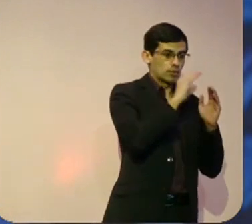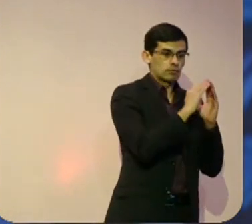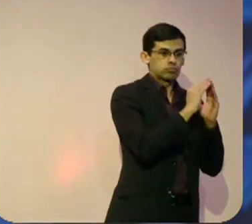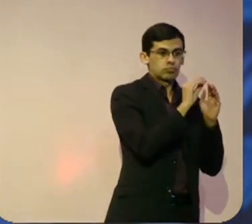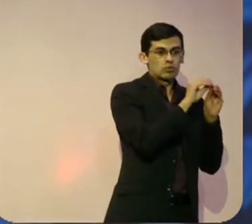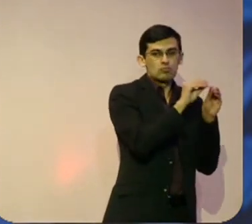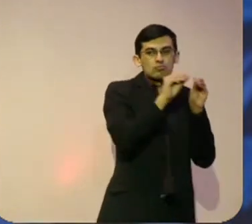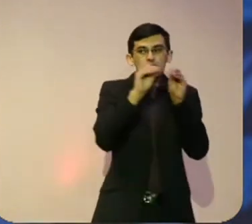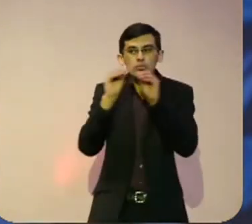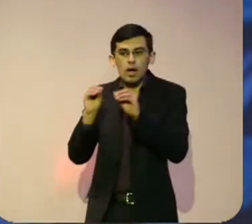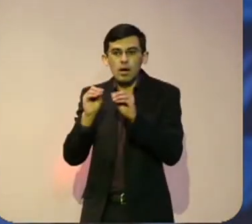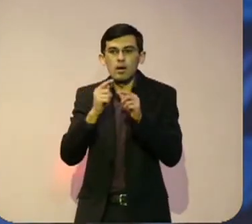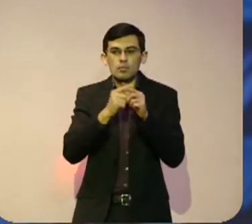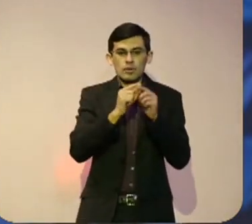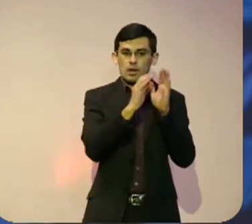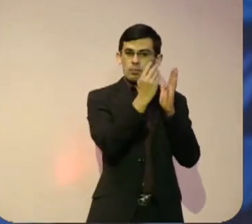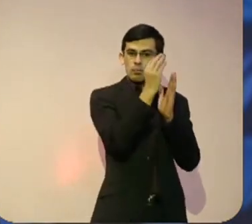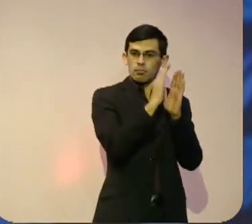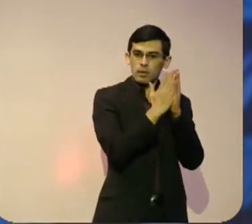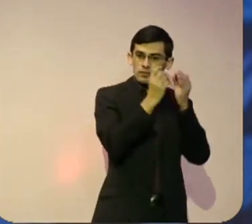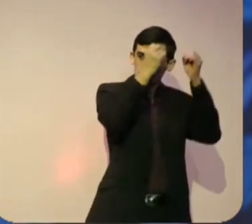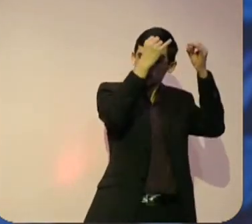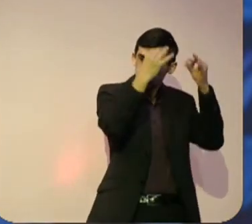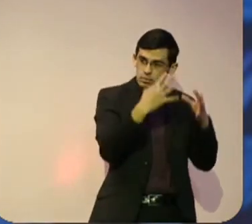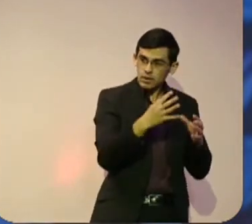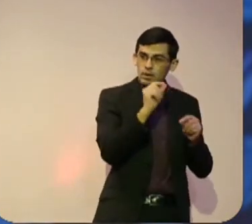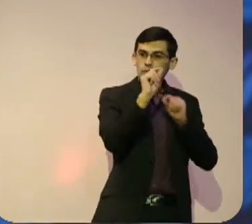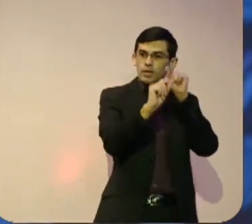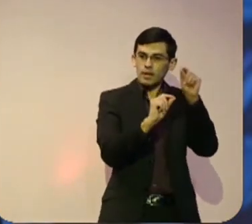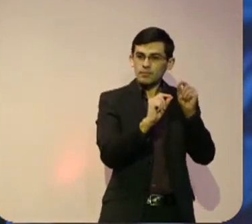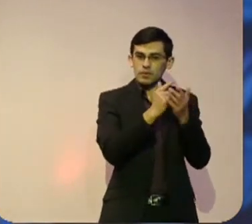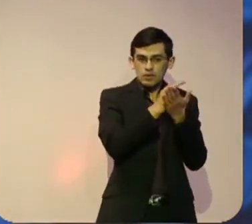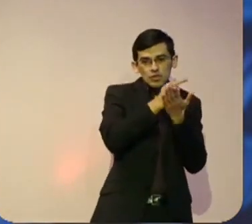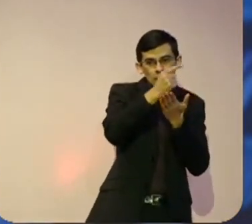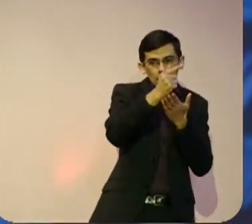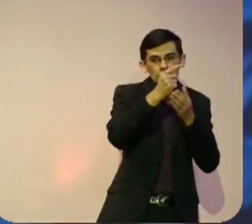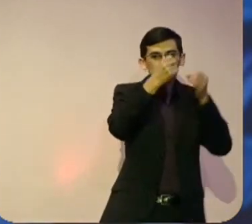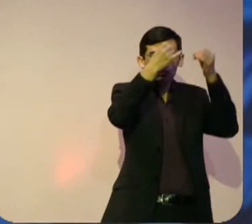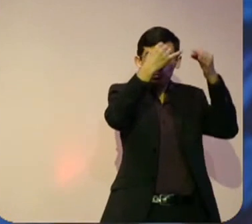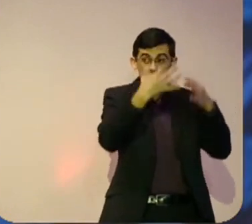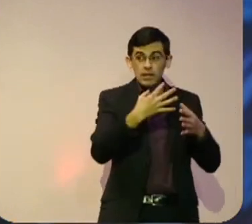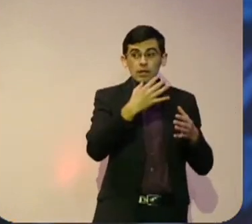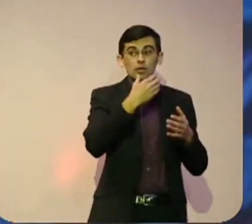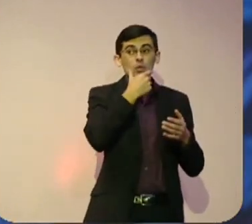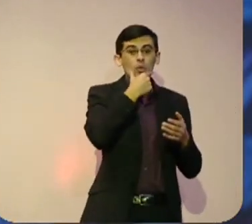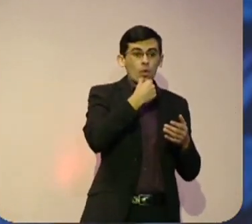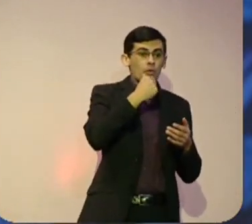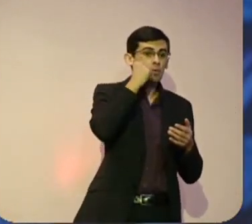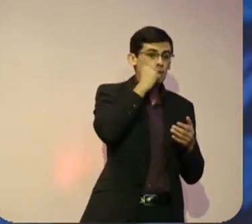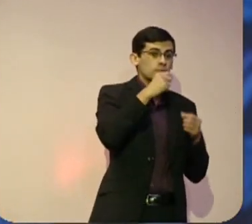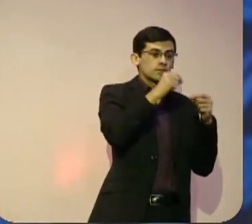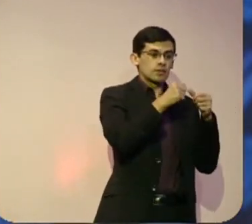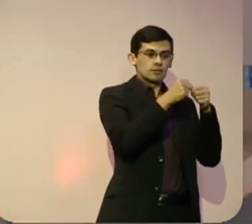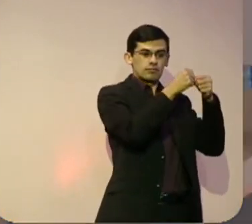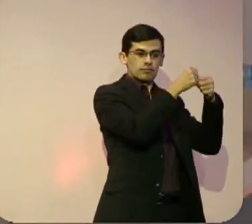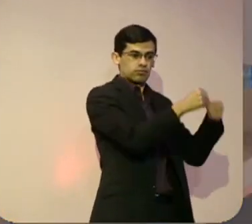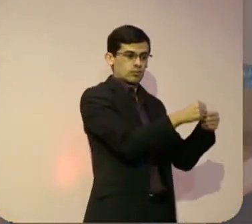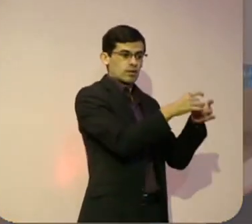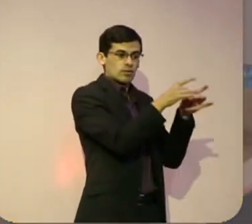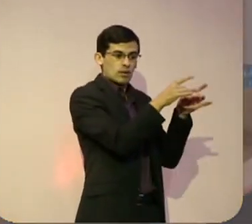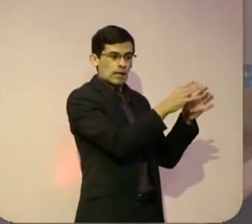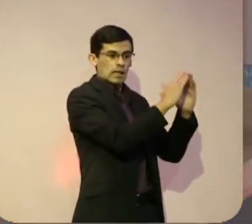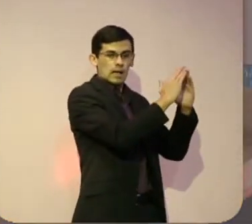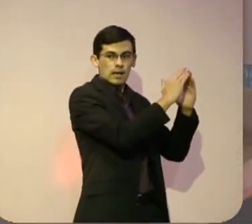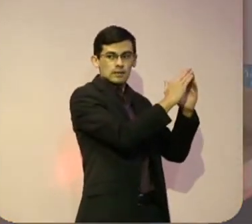falar disso, né? O homem vai deixar o seu lar, o lar do pai e da mãe, para se unir à sua mulher. E eu fico imaginando a mulher, de sair